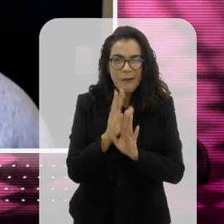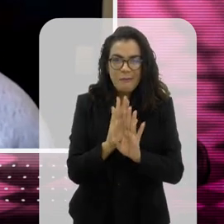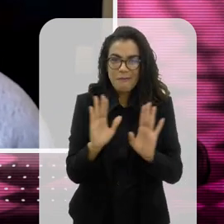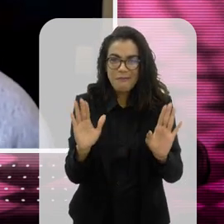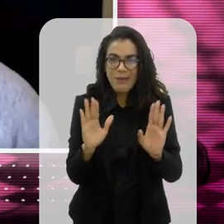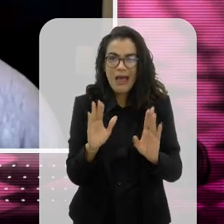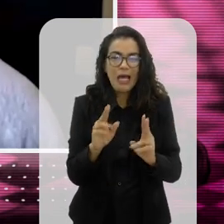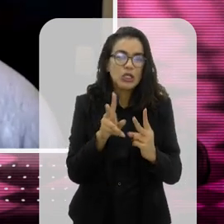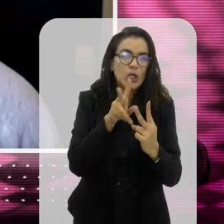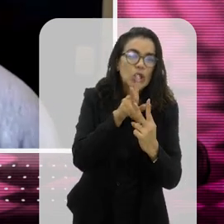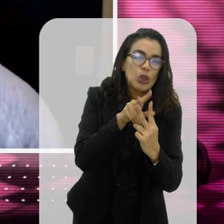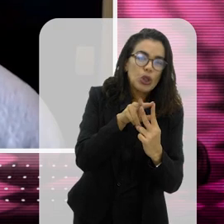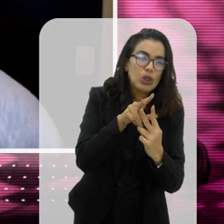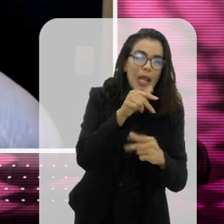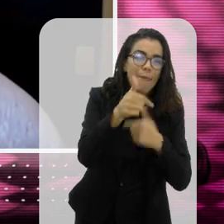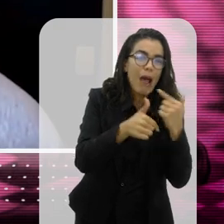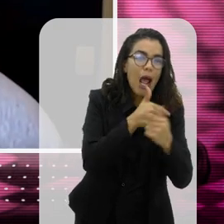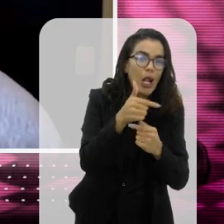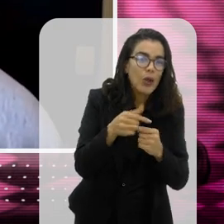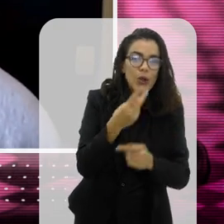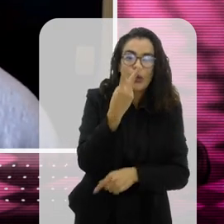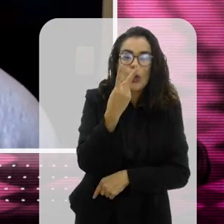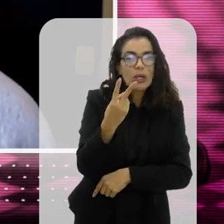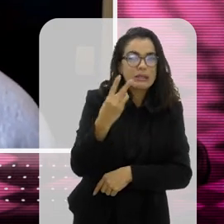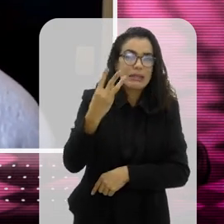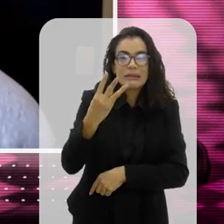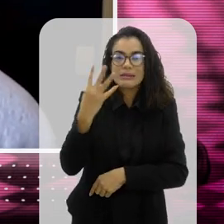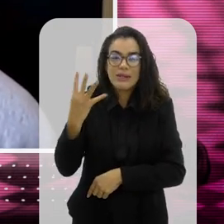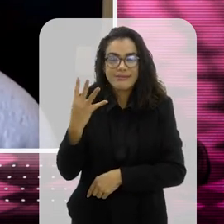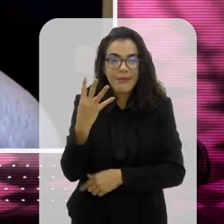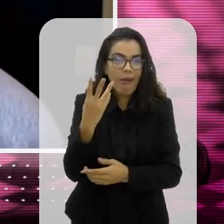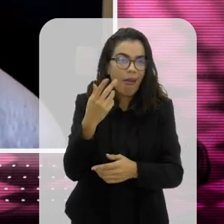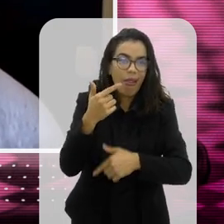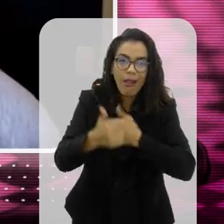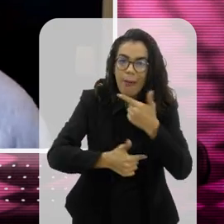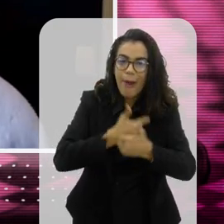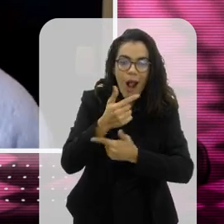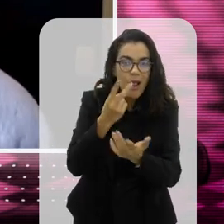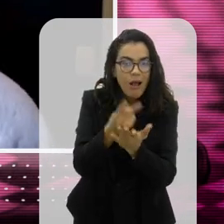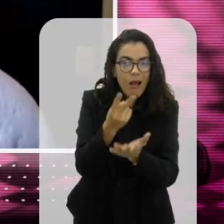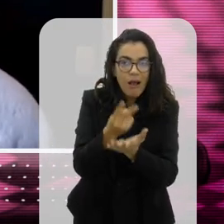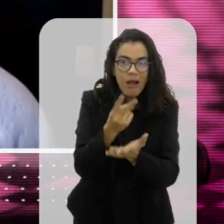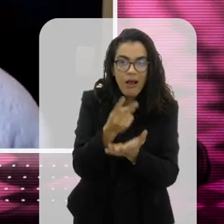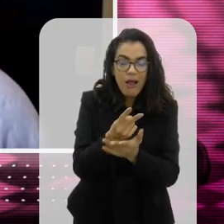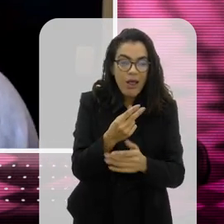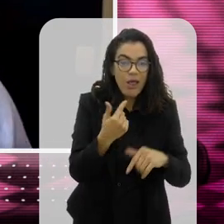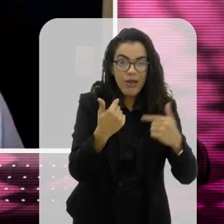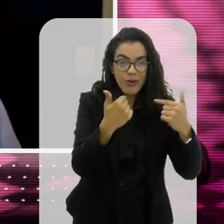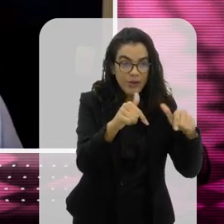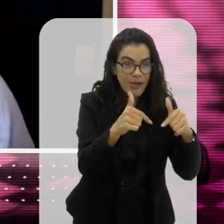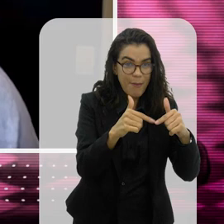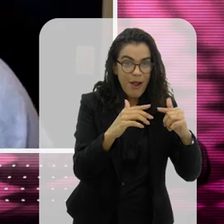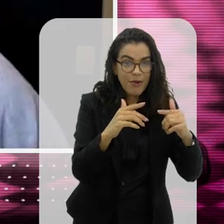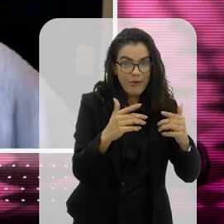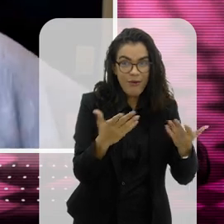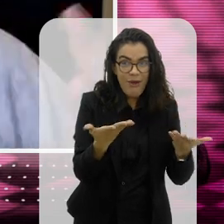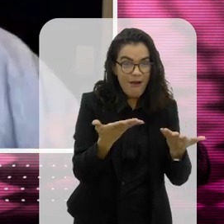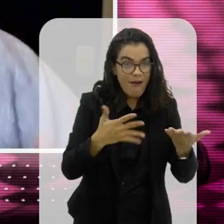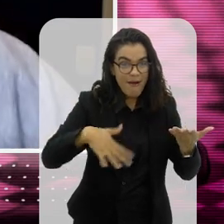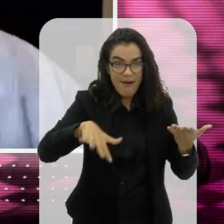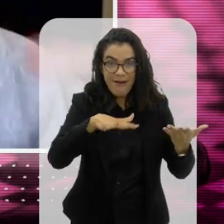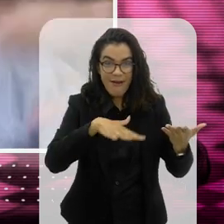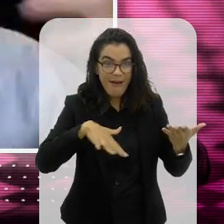falo, eu nem falo mais dupla ou tripla jornada. A sensação que eu tenho é uma jornada contínua de trabalho, porque se eu estou